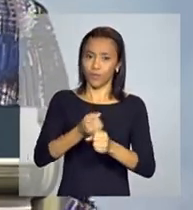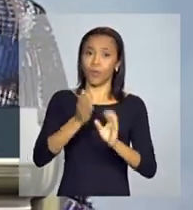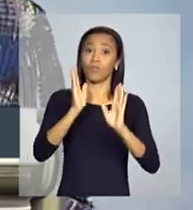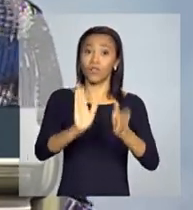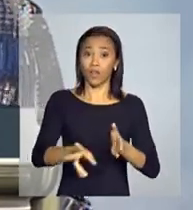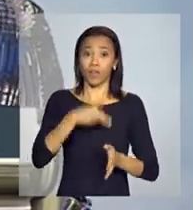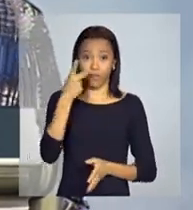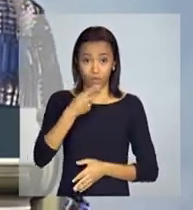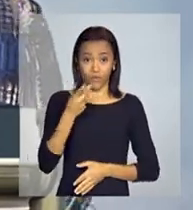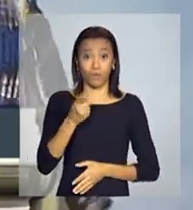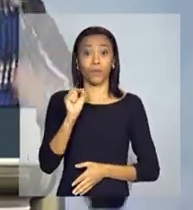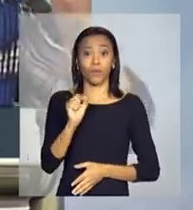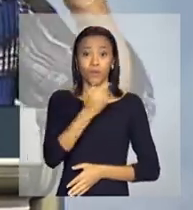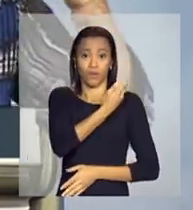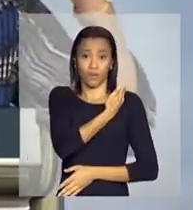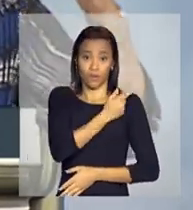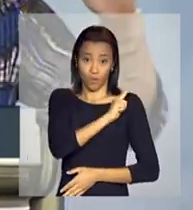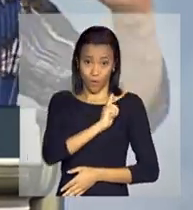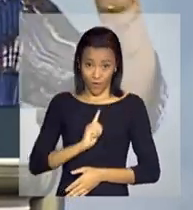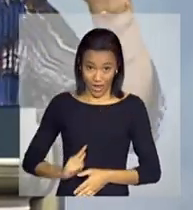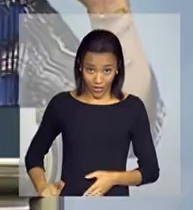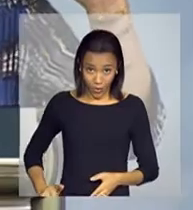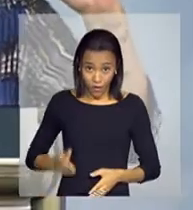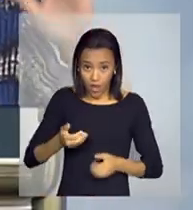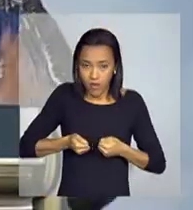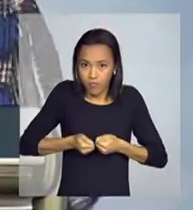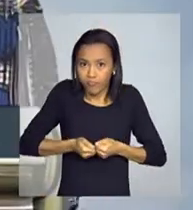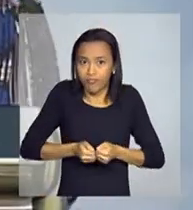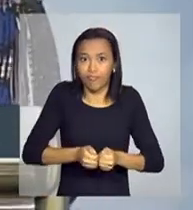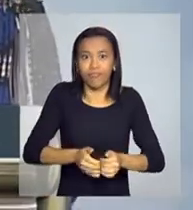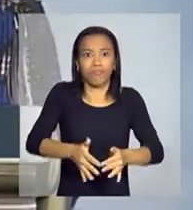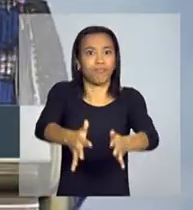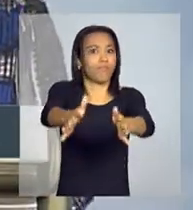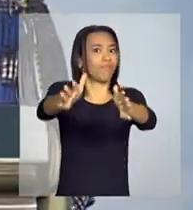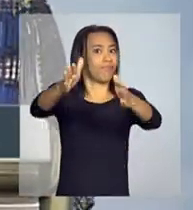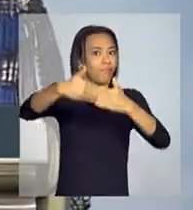o governador, vai desembestar daqui para frente.